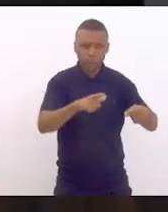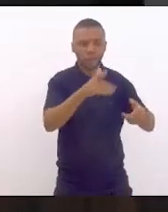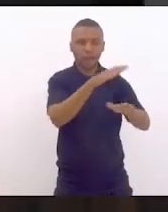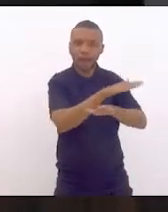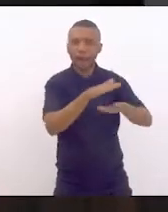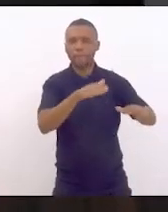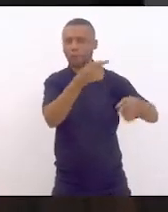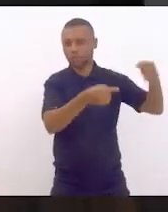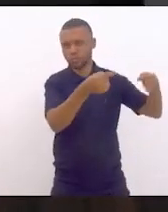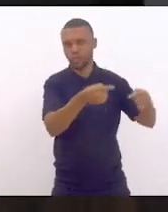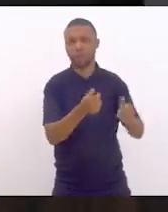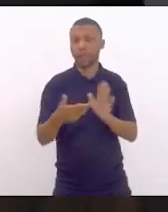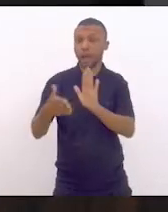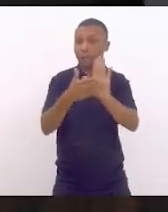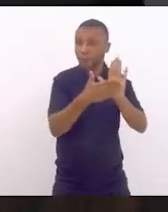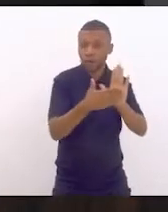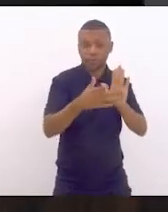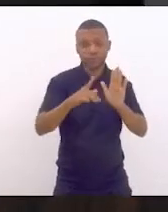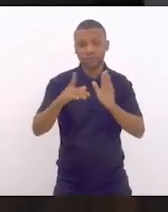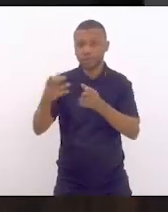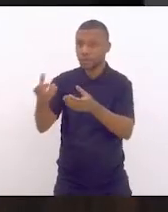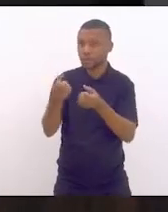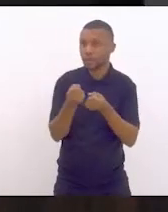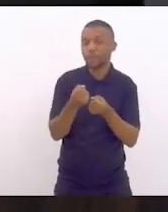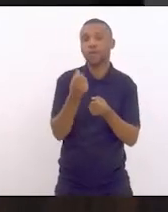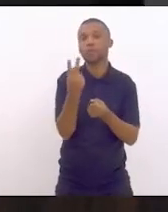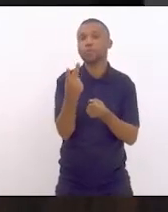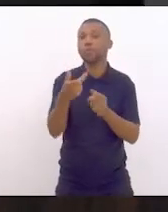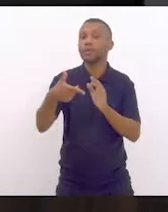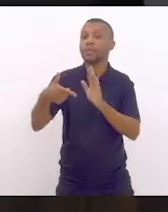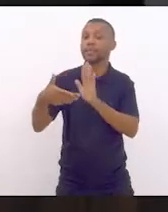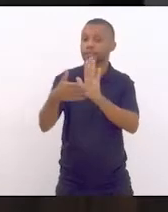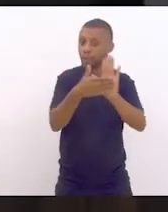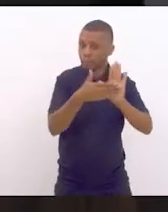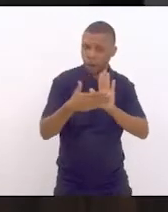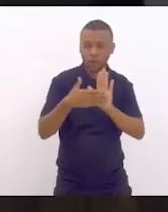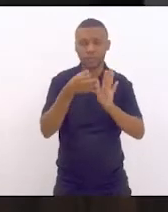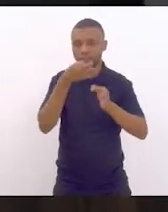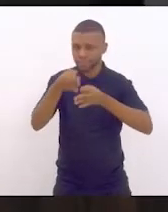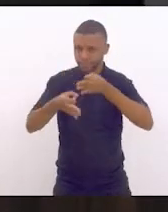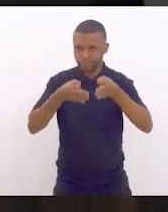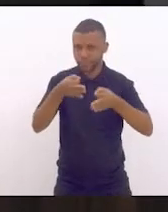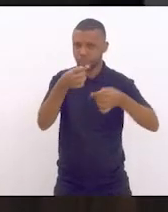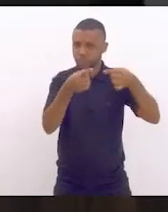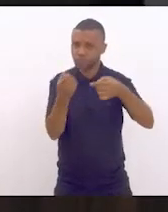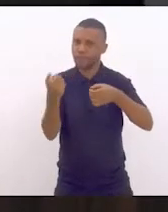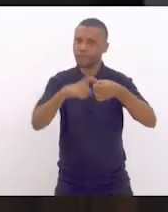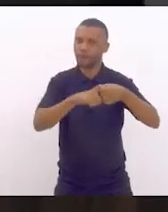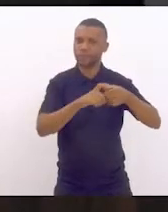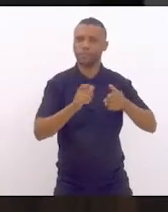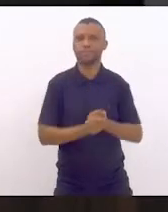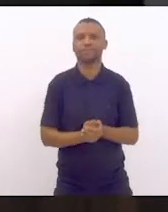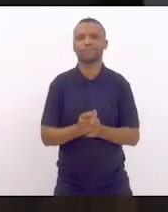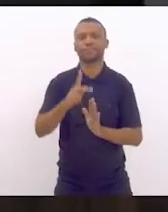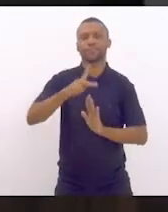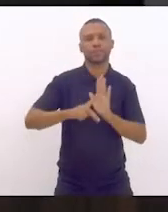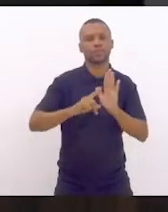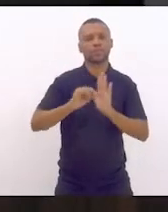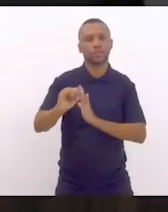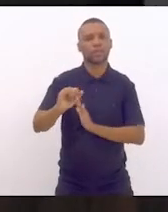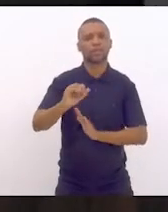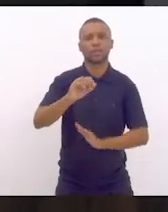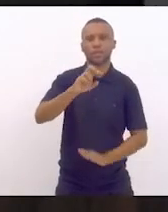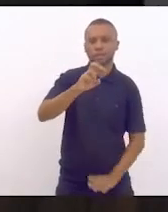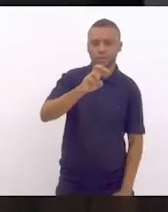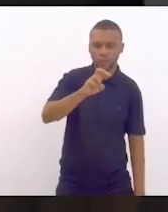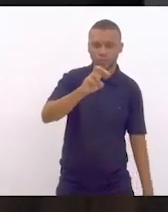presente proposta recebeu duas emendas e retorna às comissões. Em segunda discussão, projeto de lei 1898 de 16, de